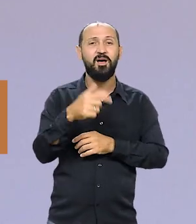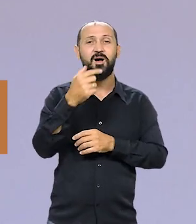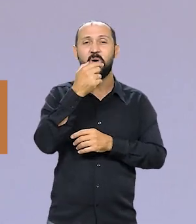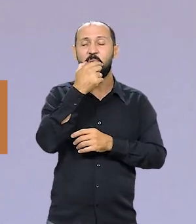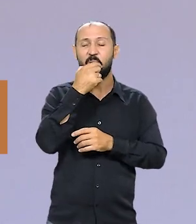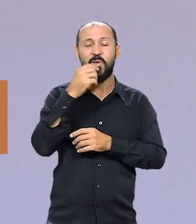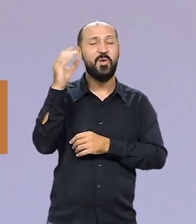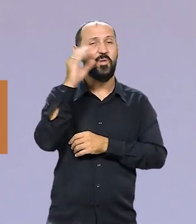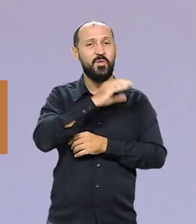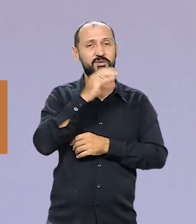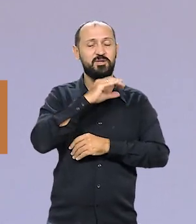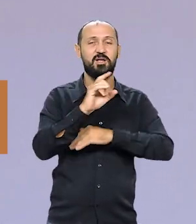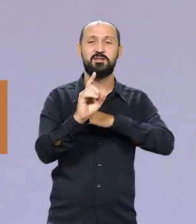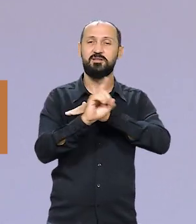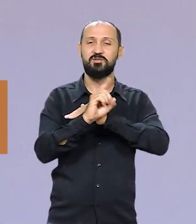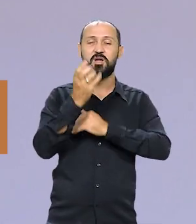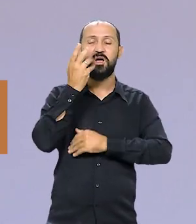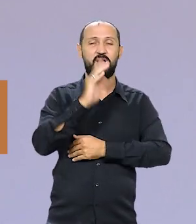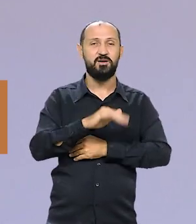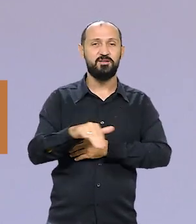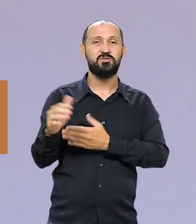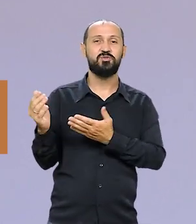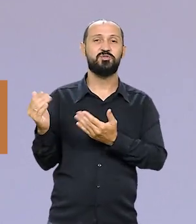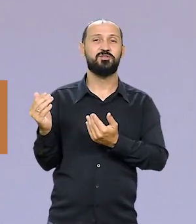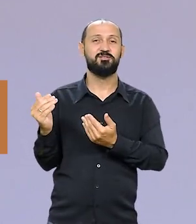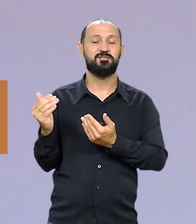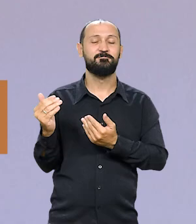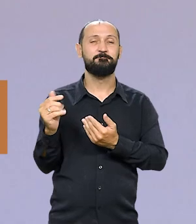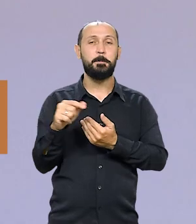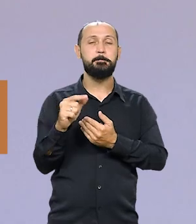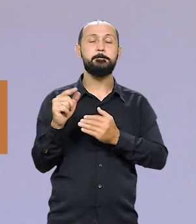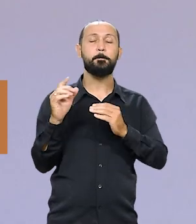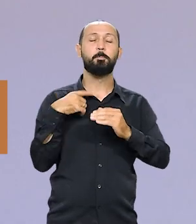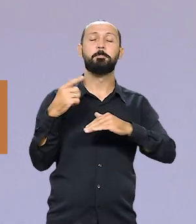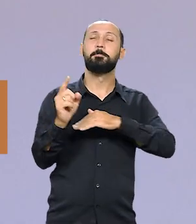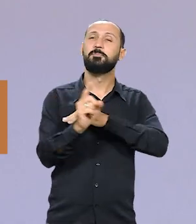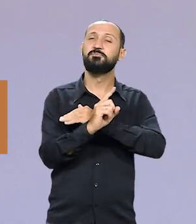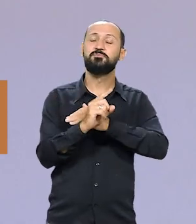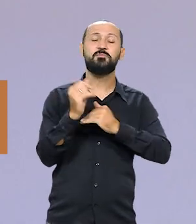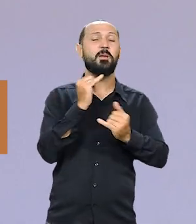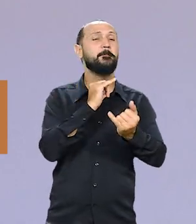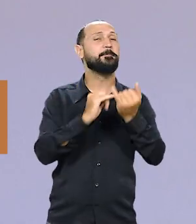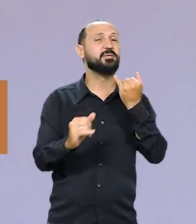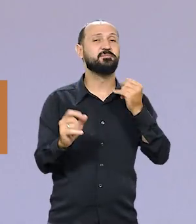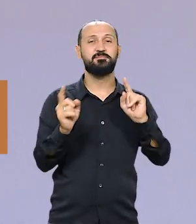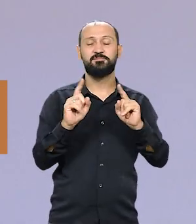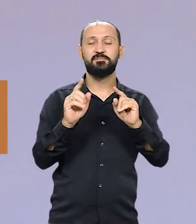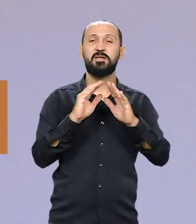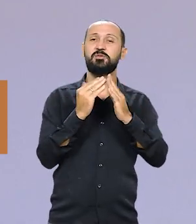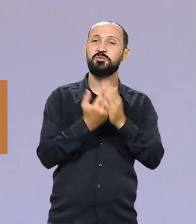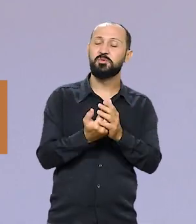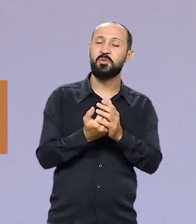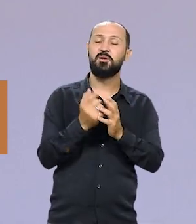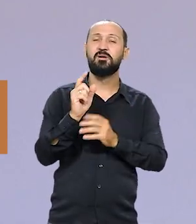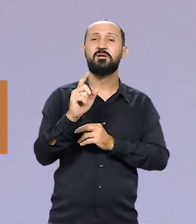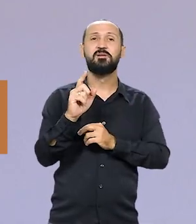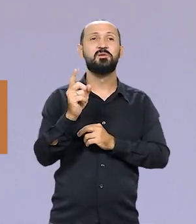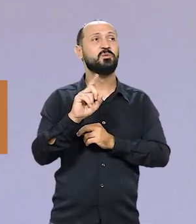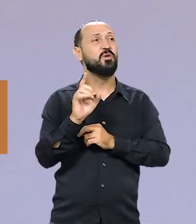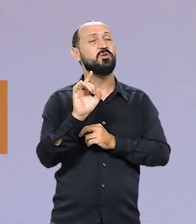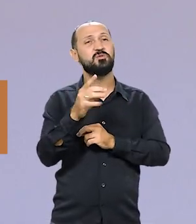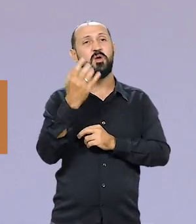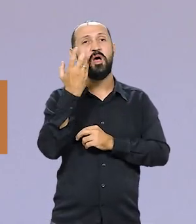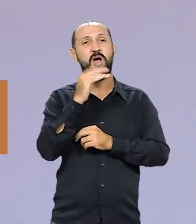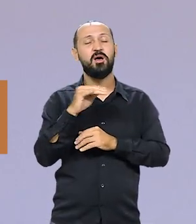absolutamente prioritário o atendimento à criança e ao adolescente, e de forma integral, então não é parcial. Então a escola, por exemplo, não basta você